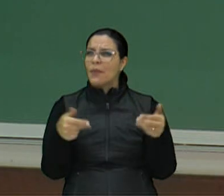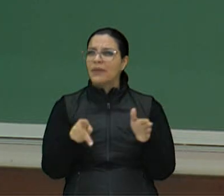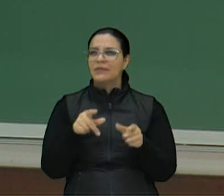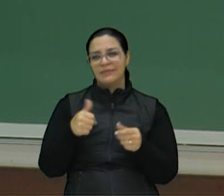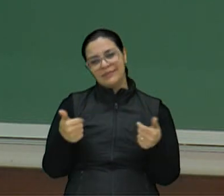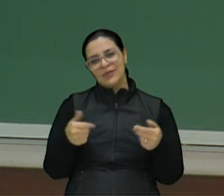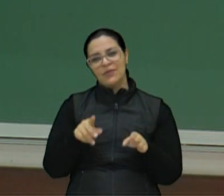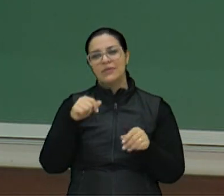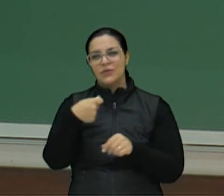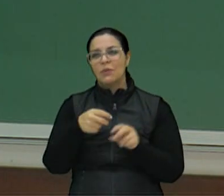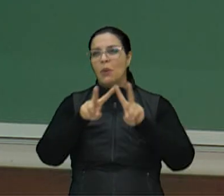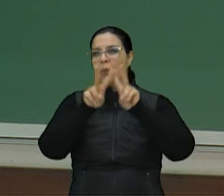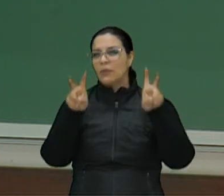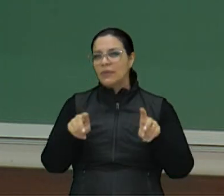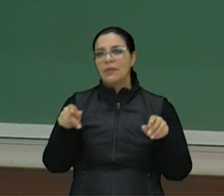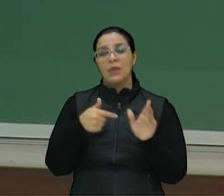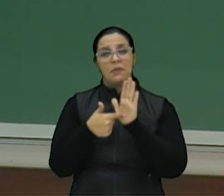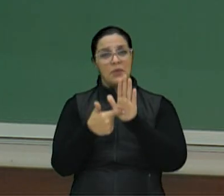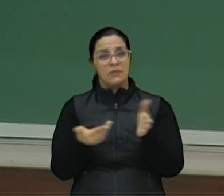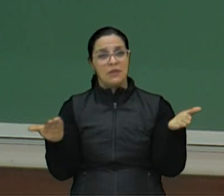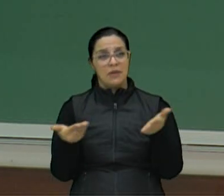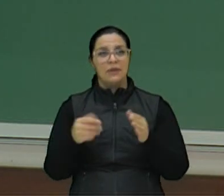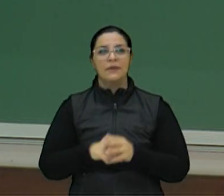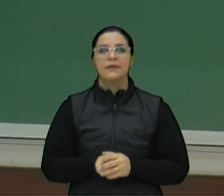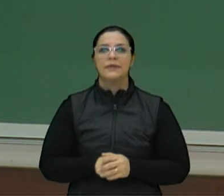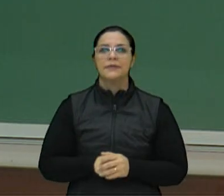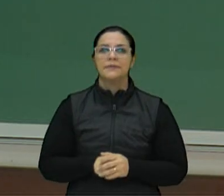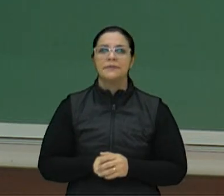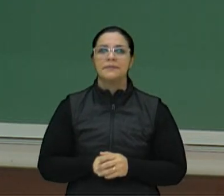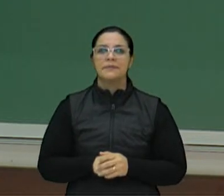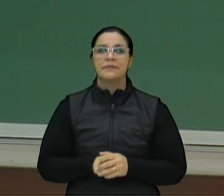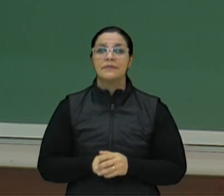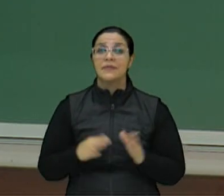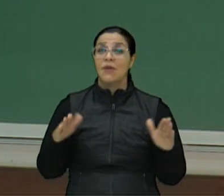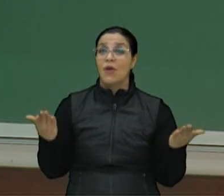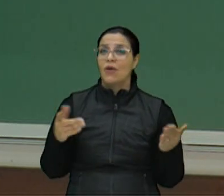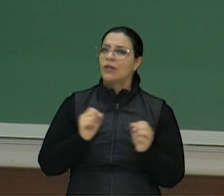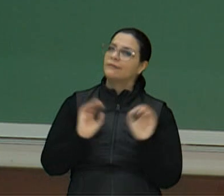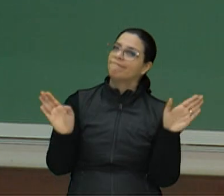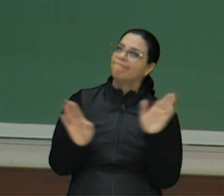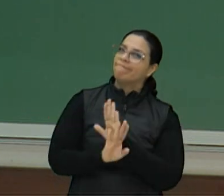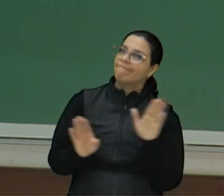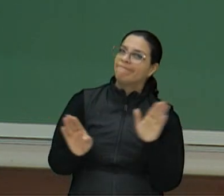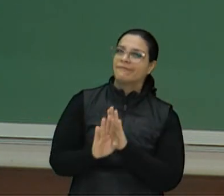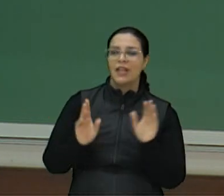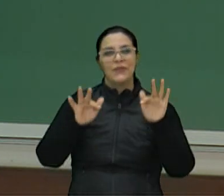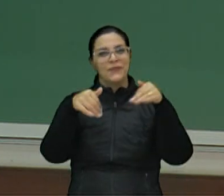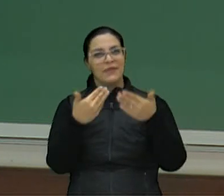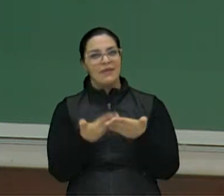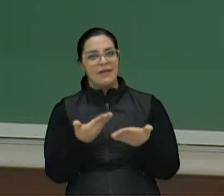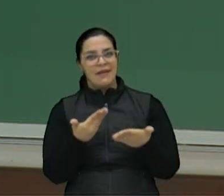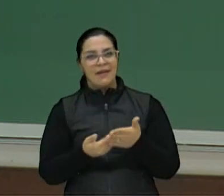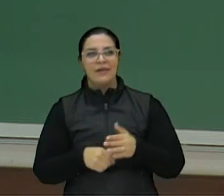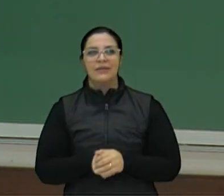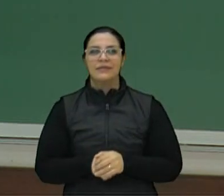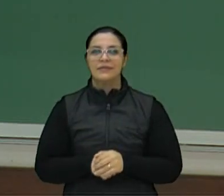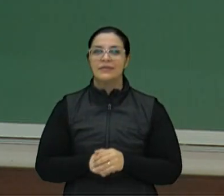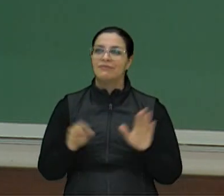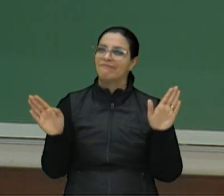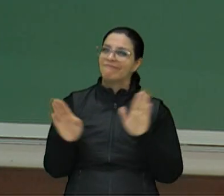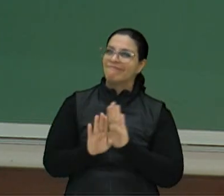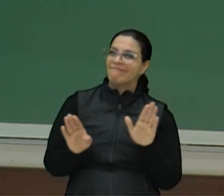mais sobre algum dos assuntos que eu apresentei aqui. Então vamos nos despedir, chegou ao final da nossa aula, vamos